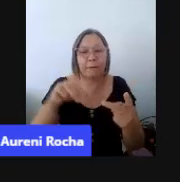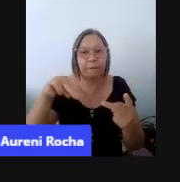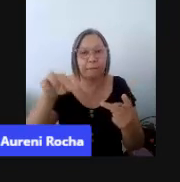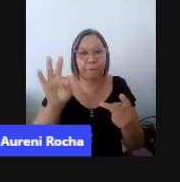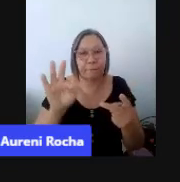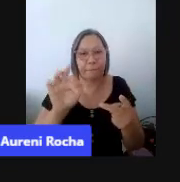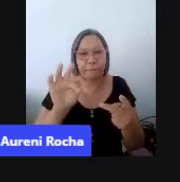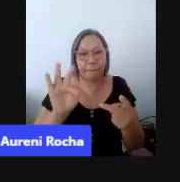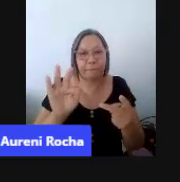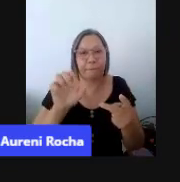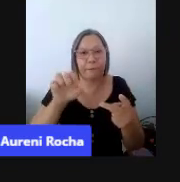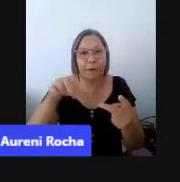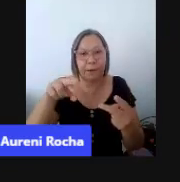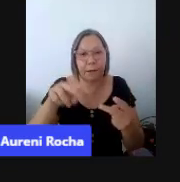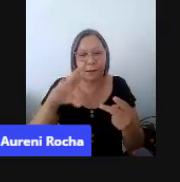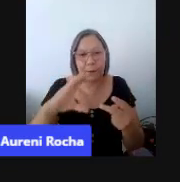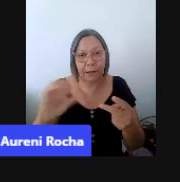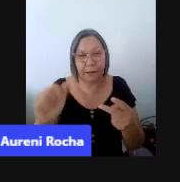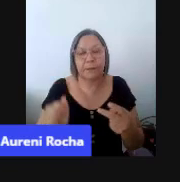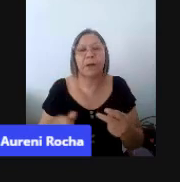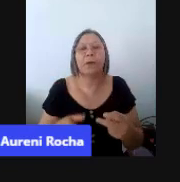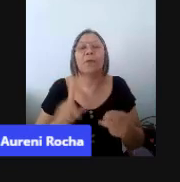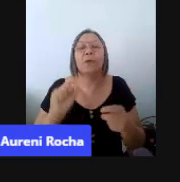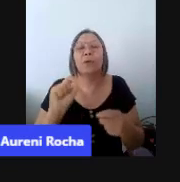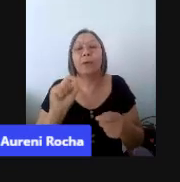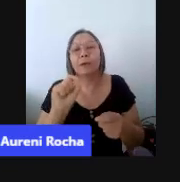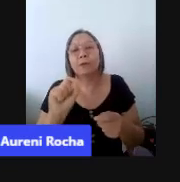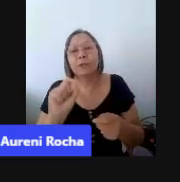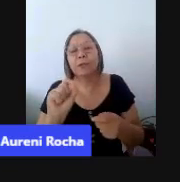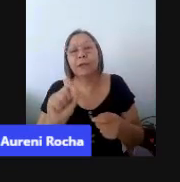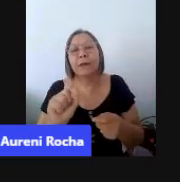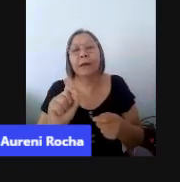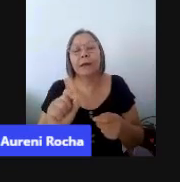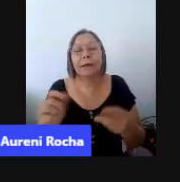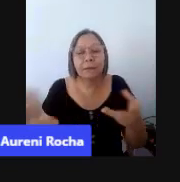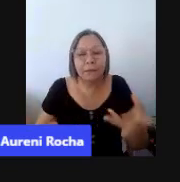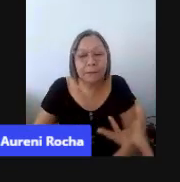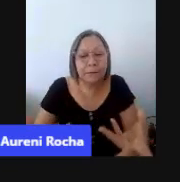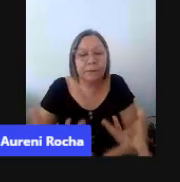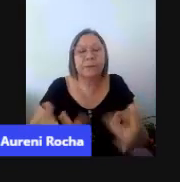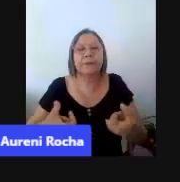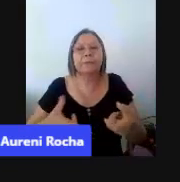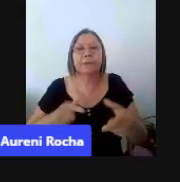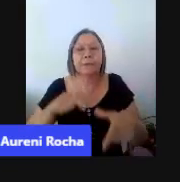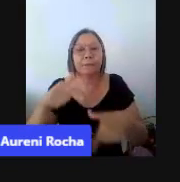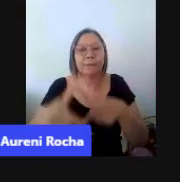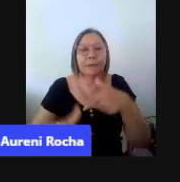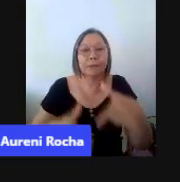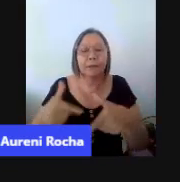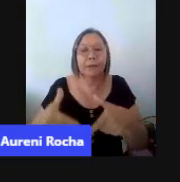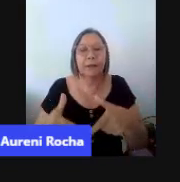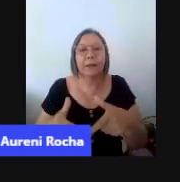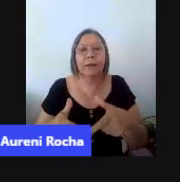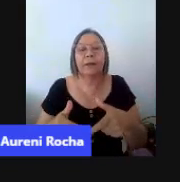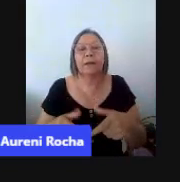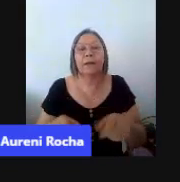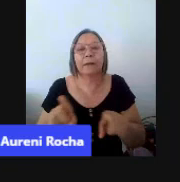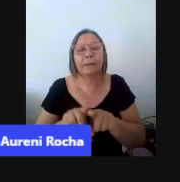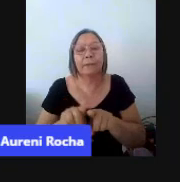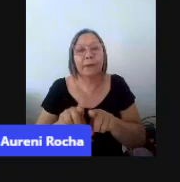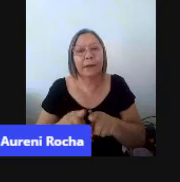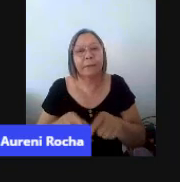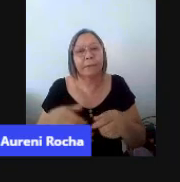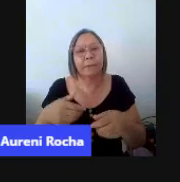socioambientais? Elas se referem a problematizações, a aplicações tecnológicas e cotidianas que